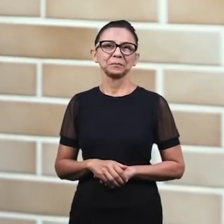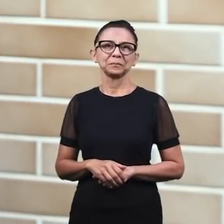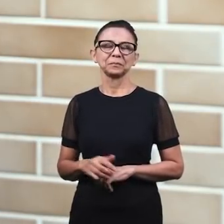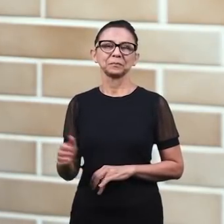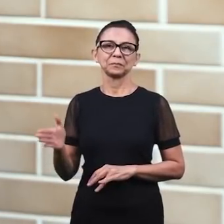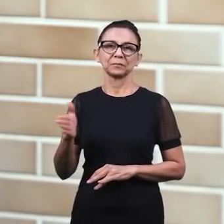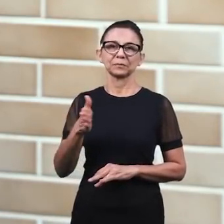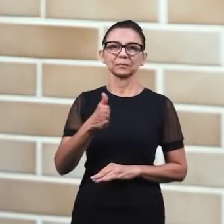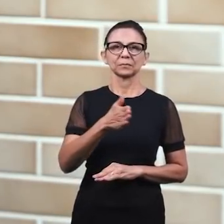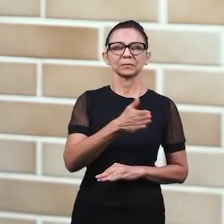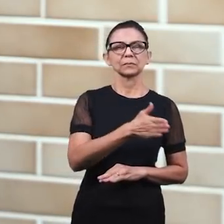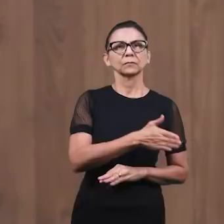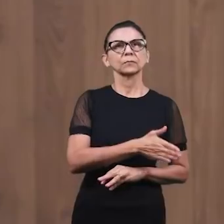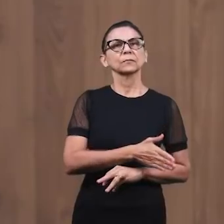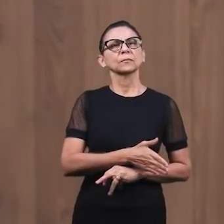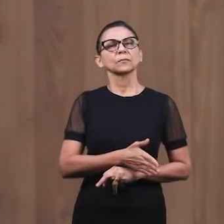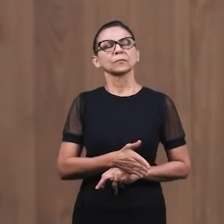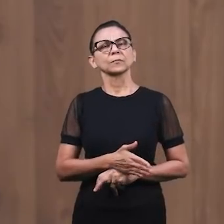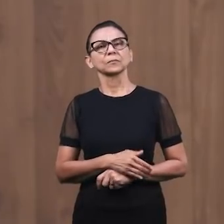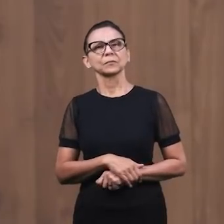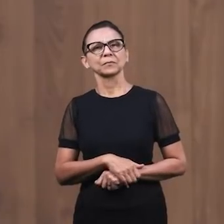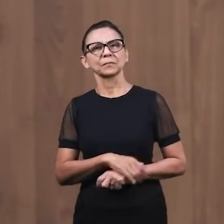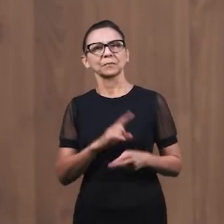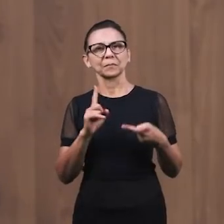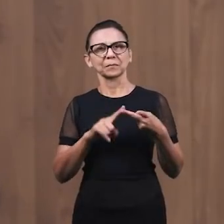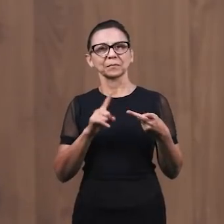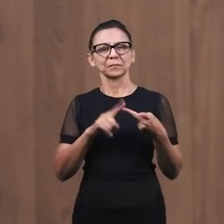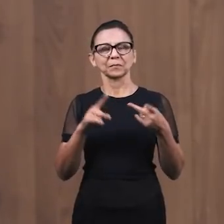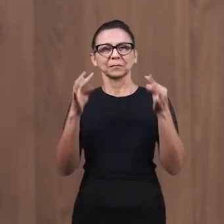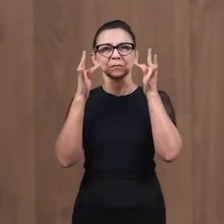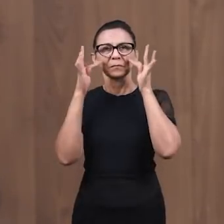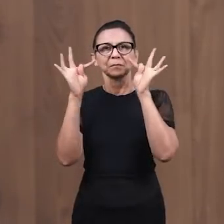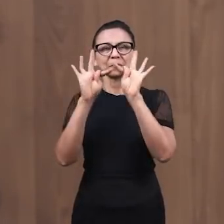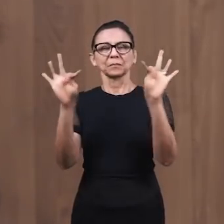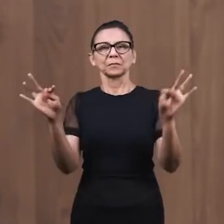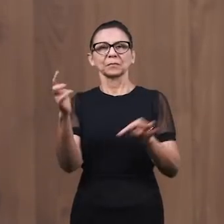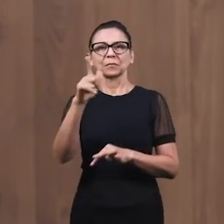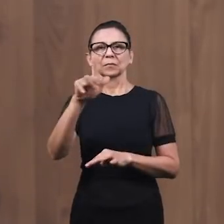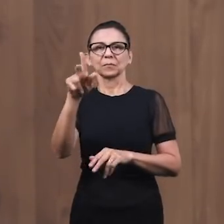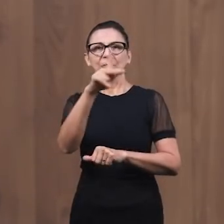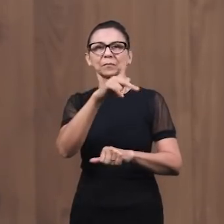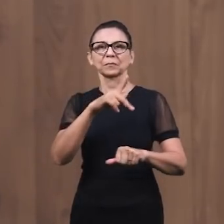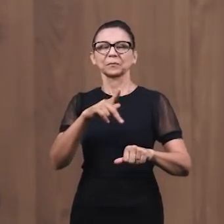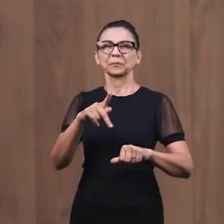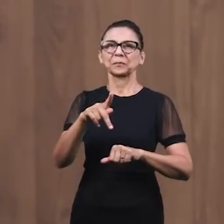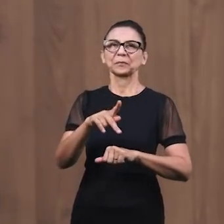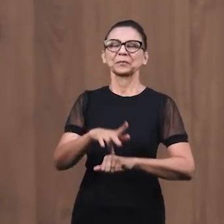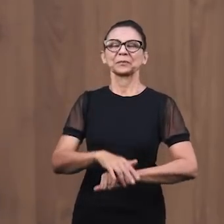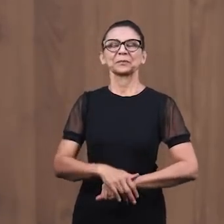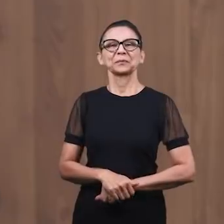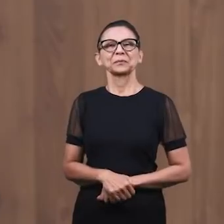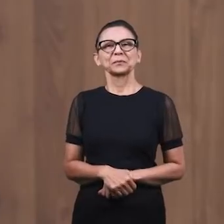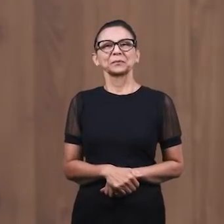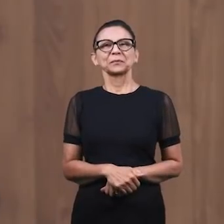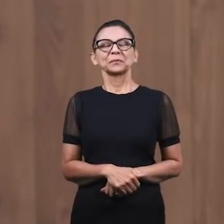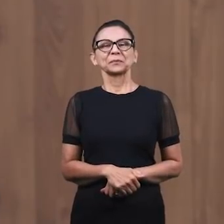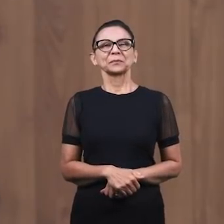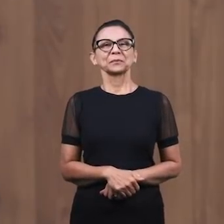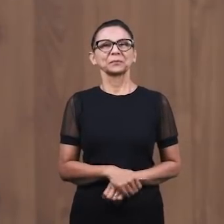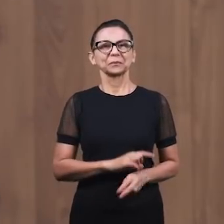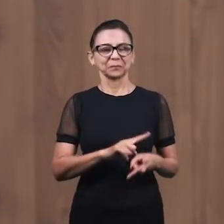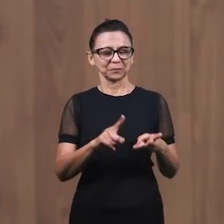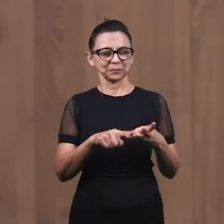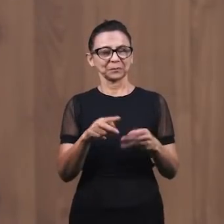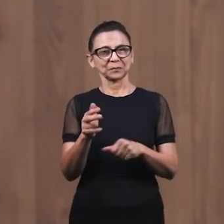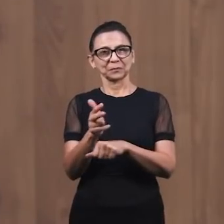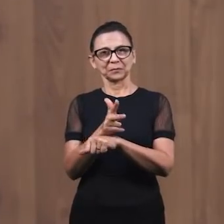Greenwich. Muito bem, nós iremos agora passar para um segundo testemunho, agora de um outro país. E no nosso terceiro